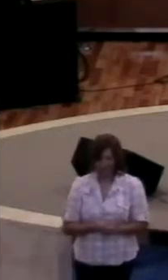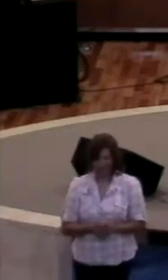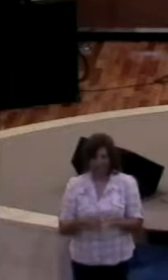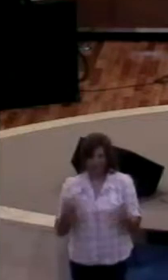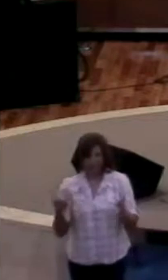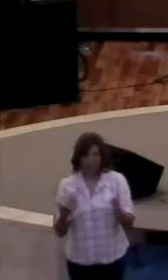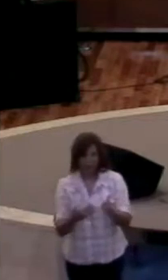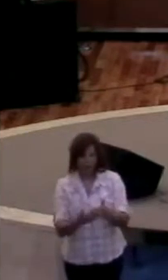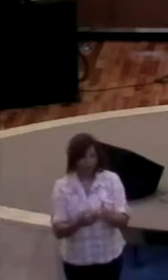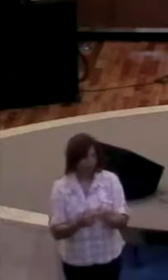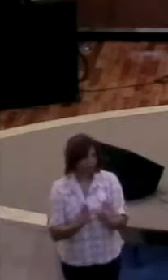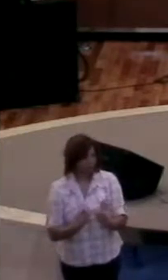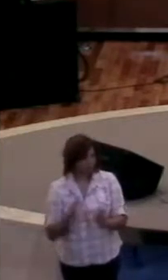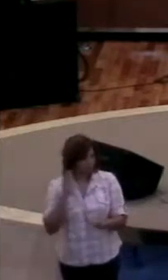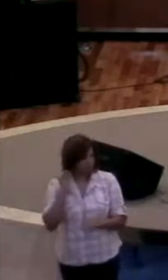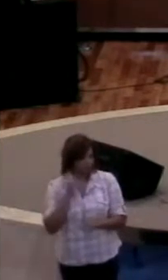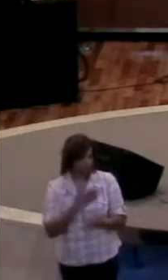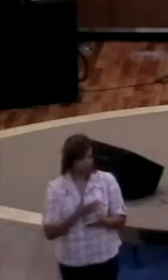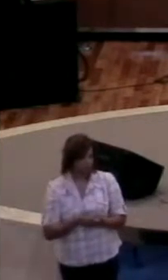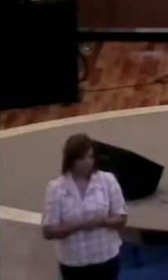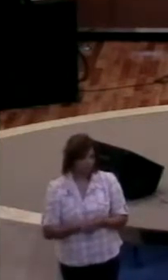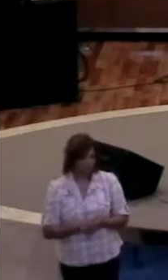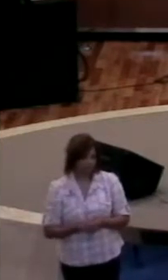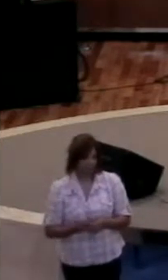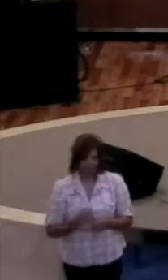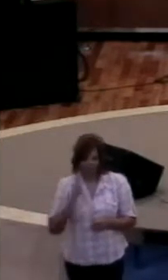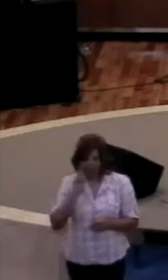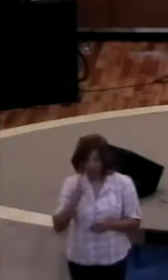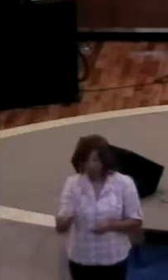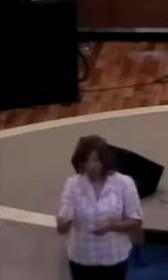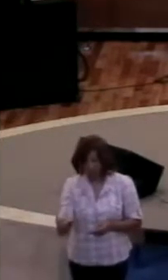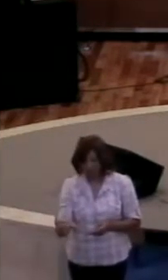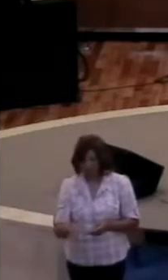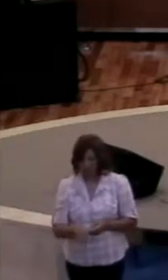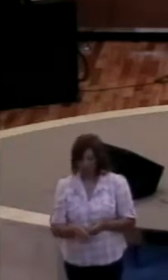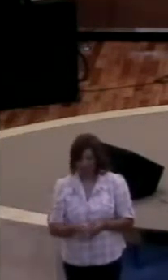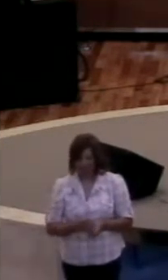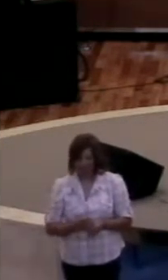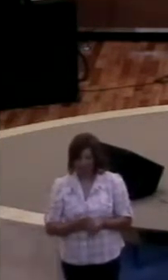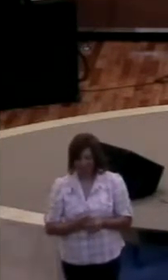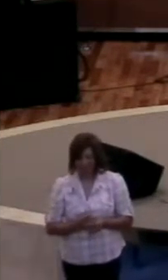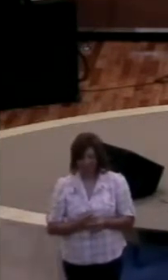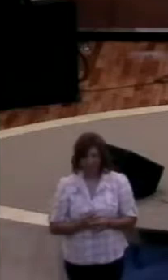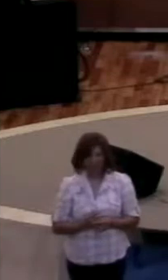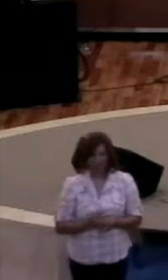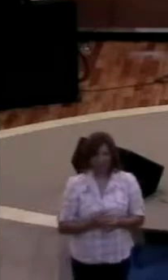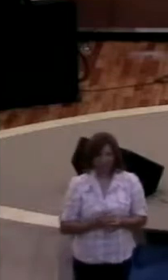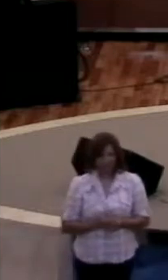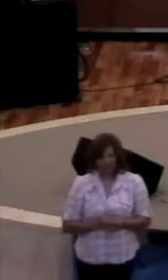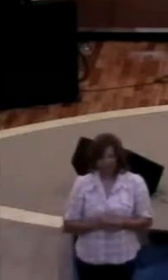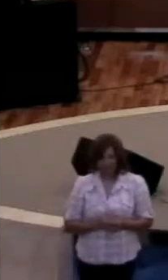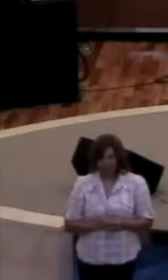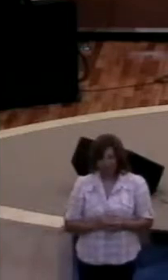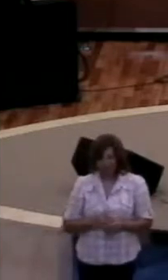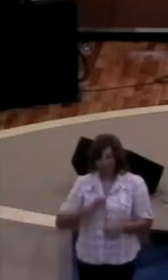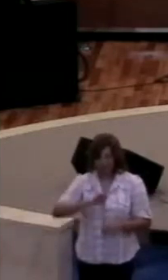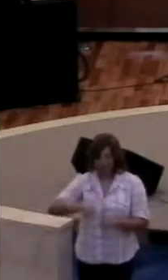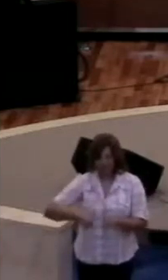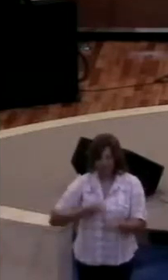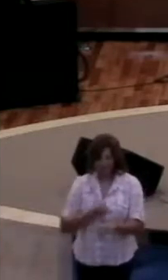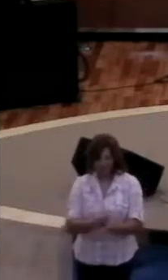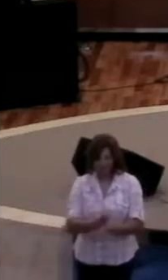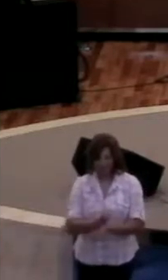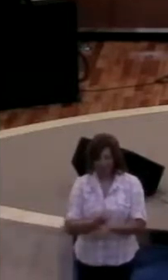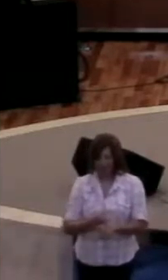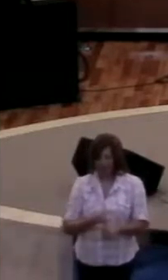Todos? Graças a Deus. Teve uma época que você não deve lembrar disso, a habilitação era datilografada. Tempos atrás,